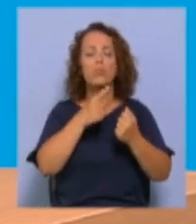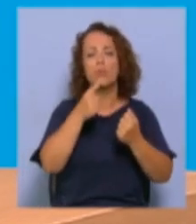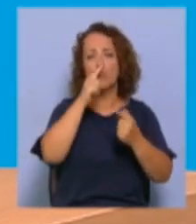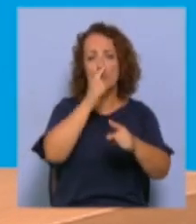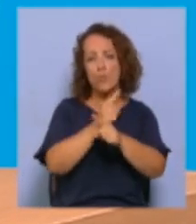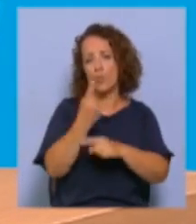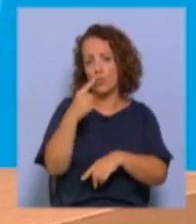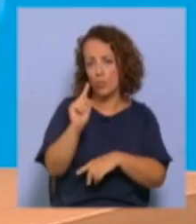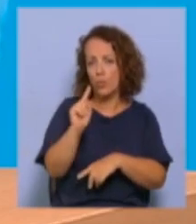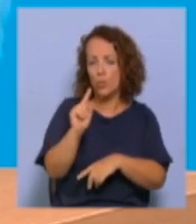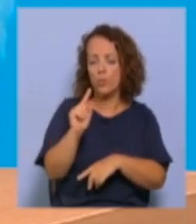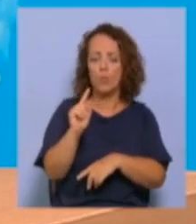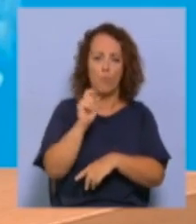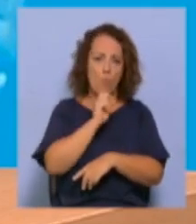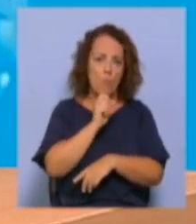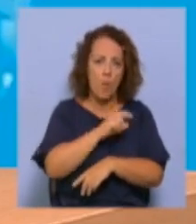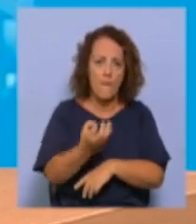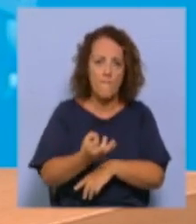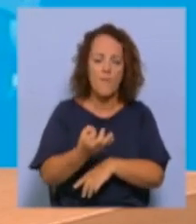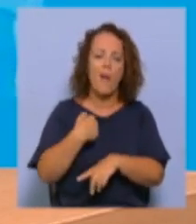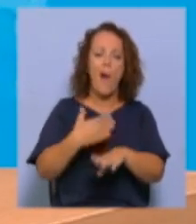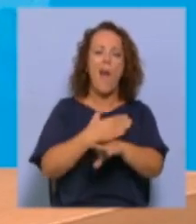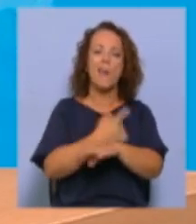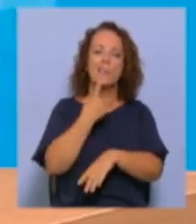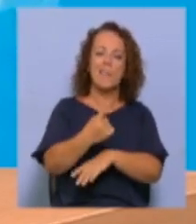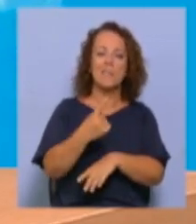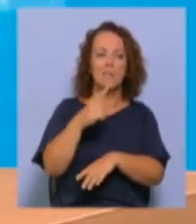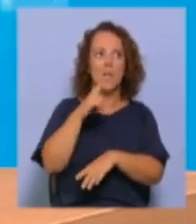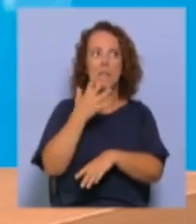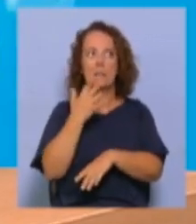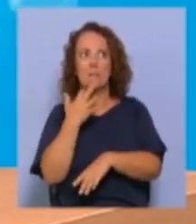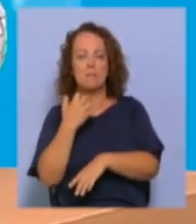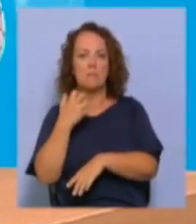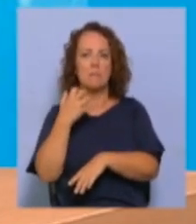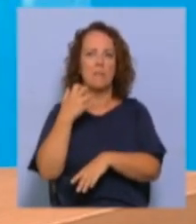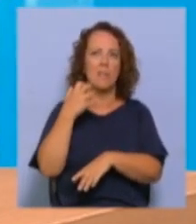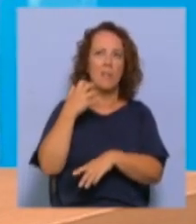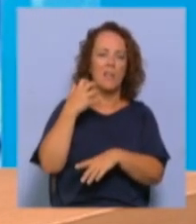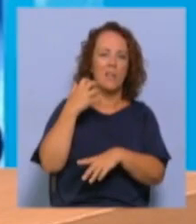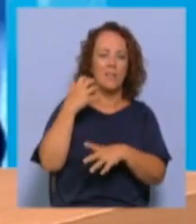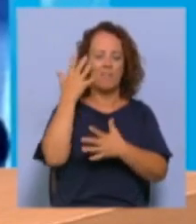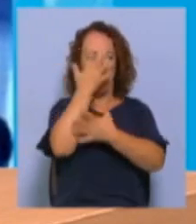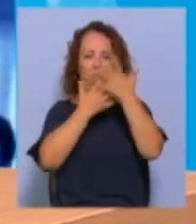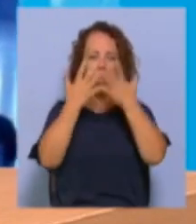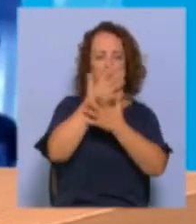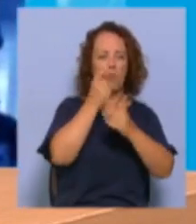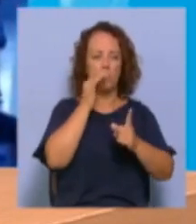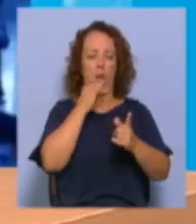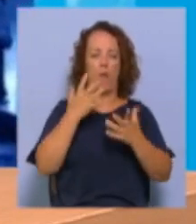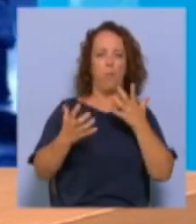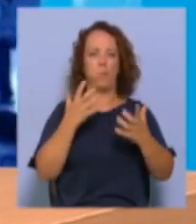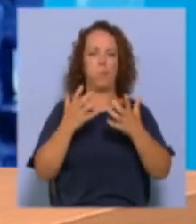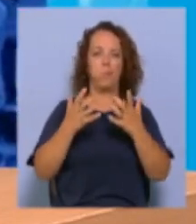há aquele sentimento que eu partilhava, de insegurança e ruído, que muitas das vezes faz os pais